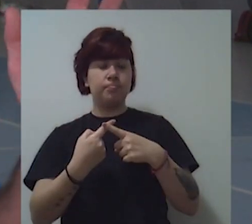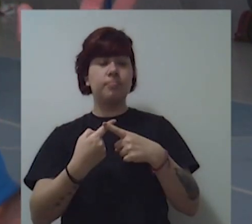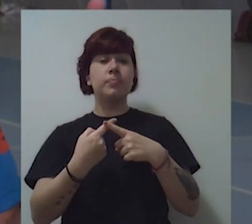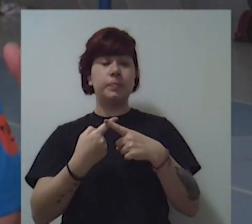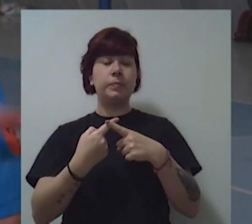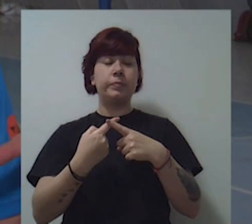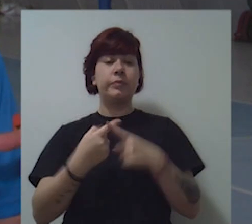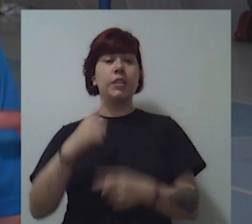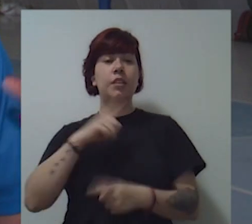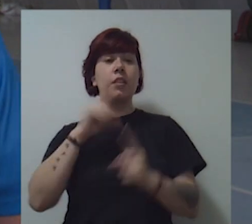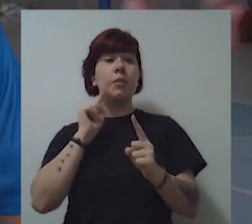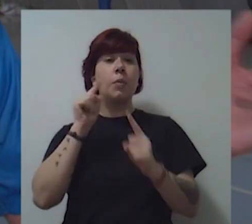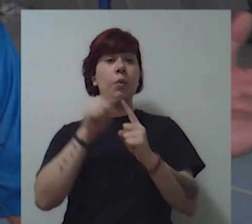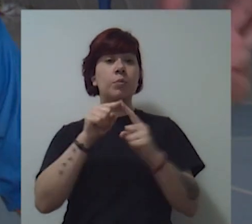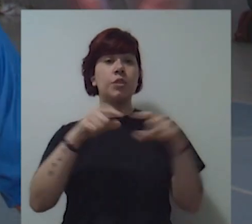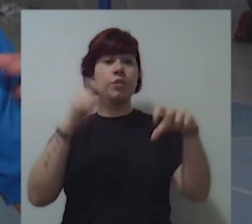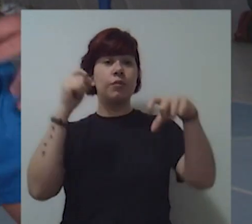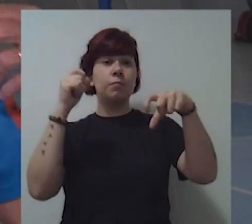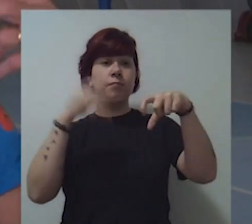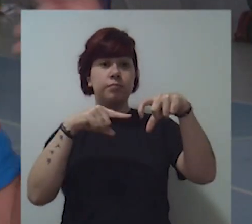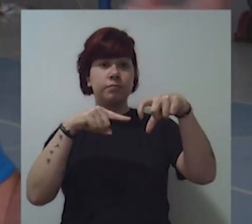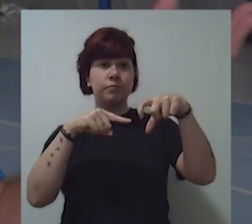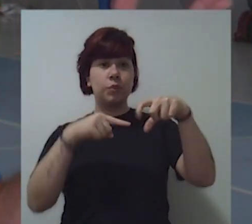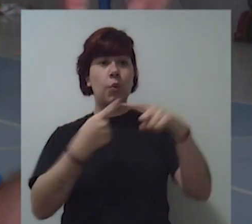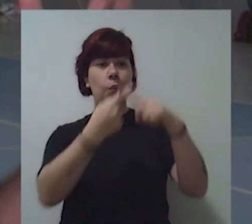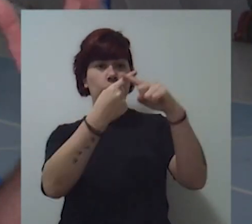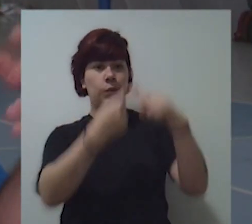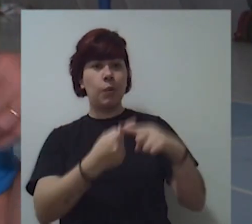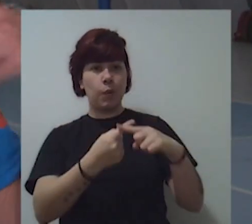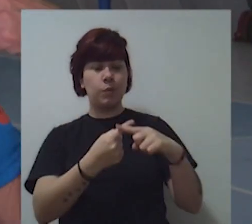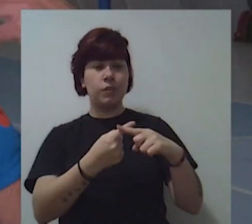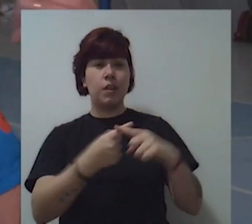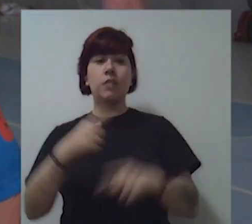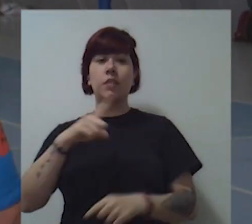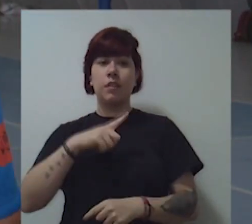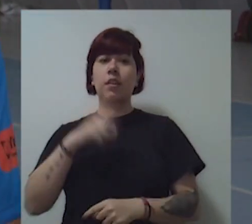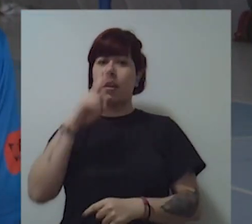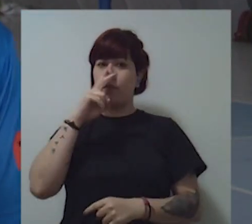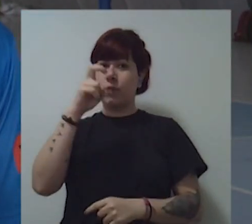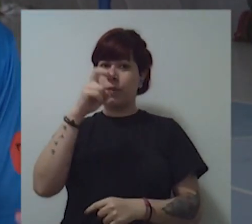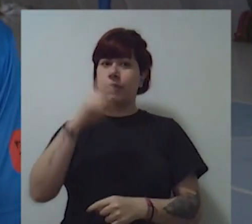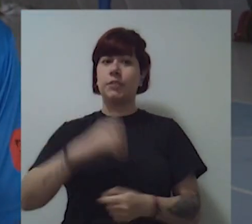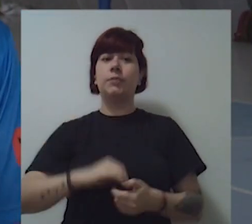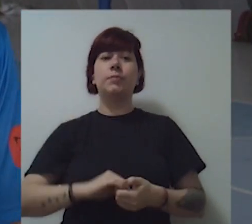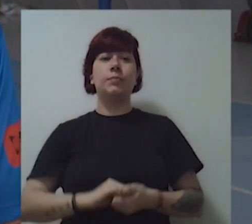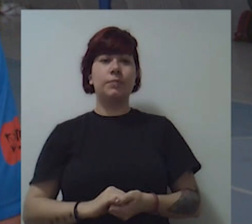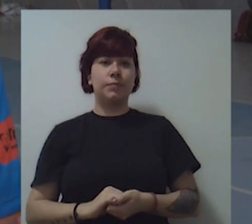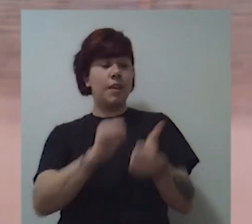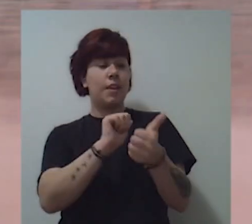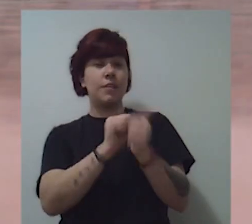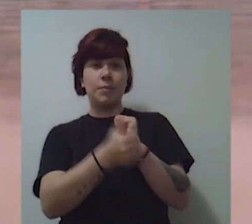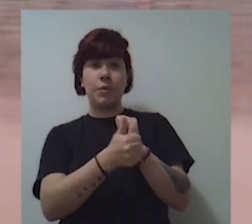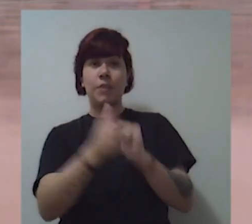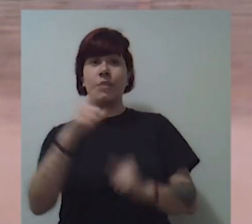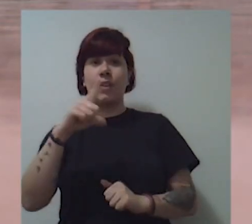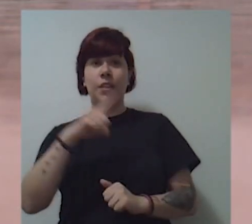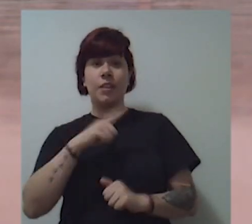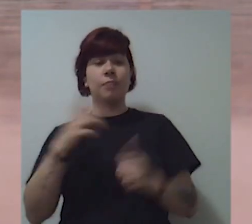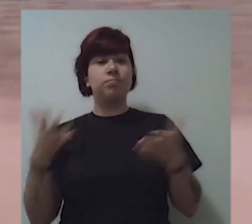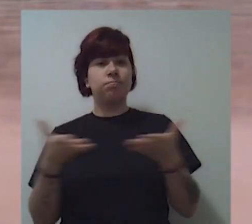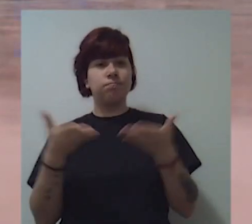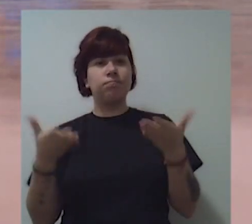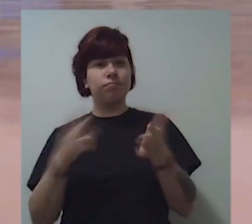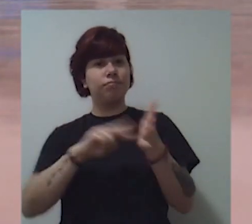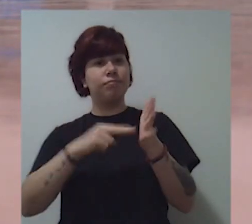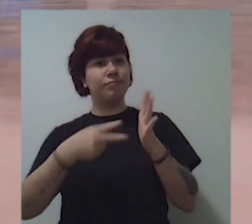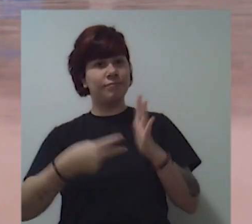a dinâmica do jogo. E aí o objetivo é fazer gol na equipe adversária, então desarremesse com a maior força possível. Esse esporte